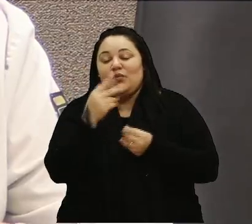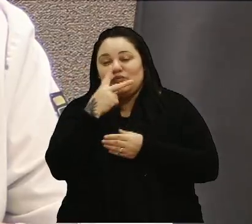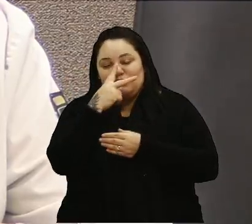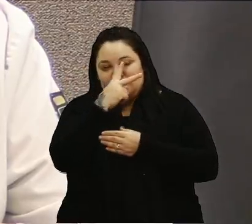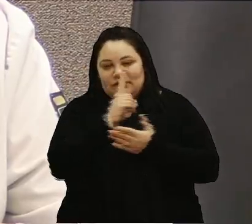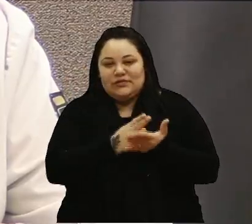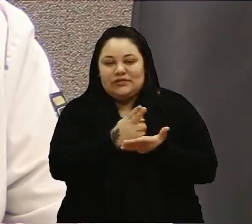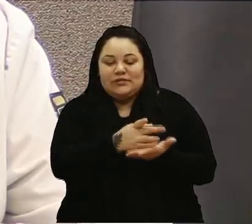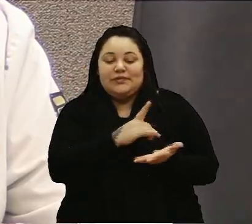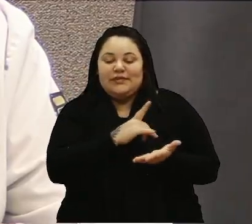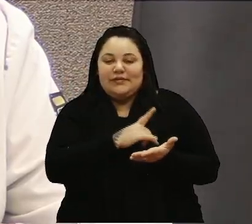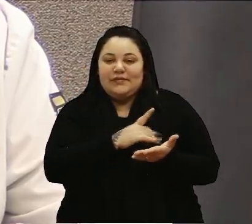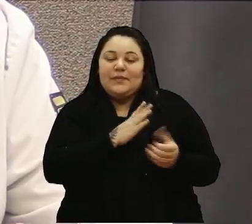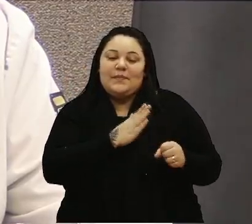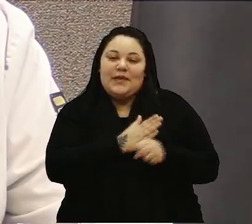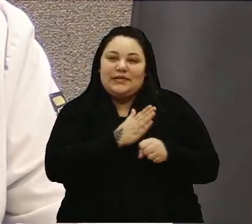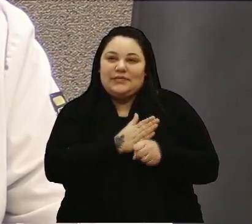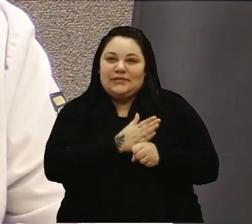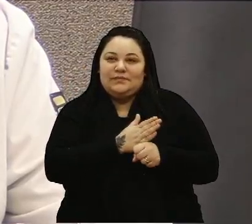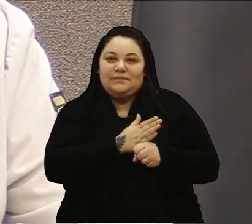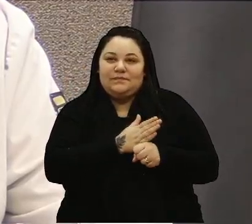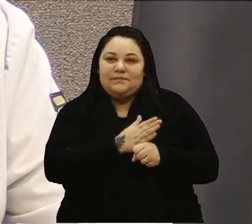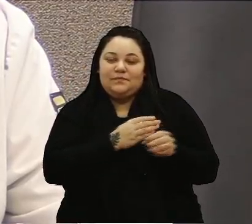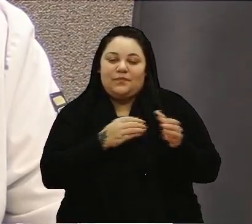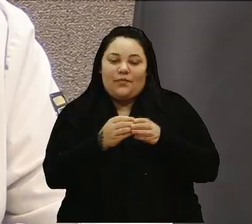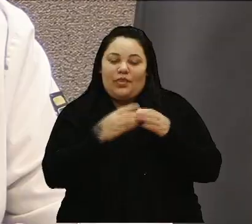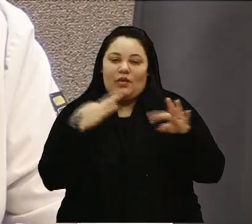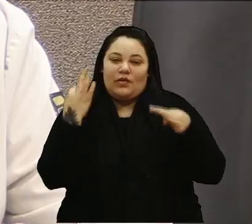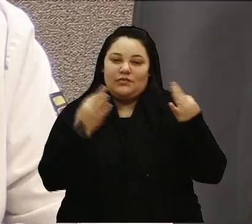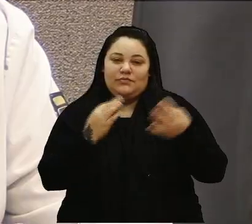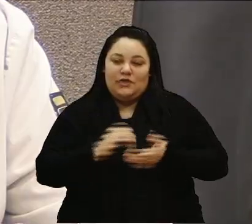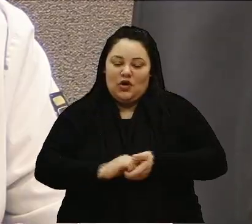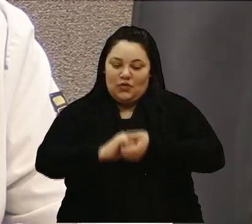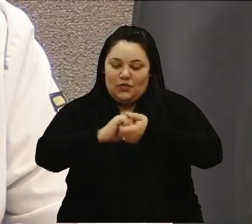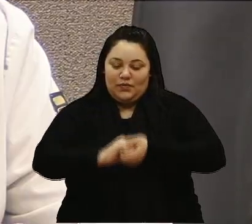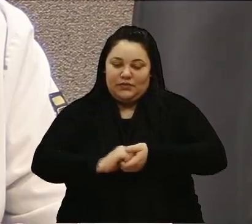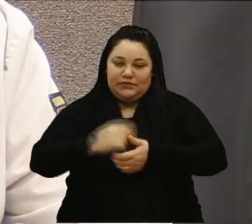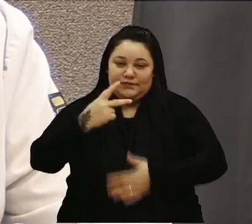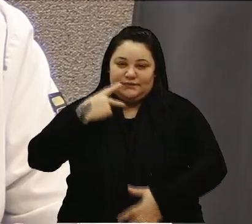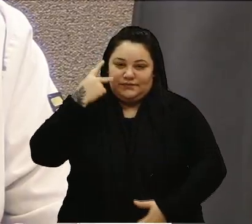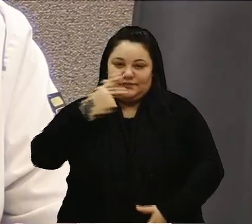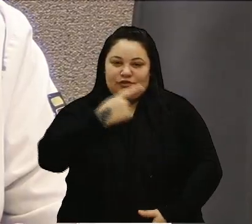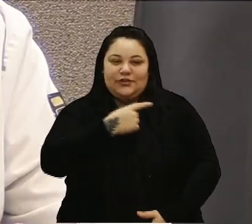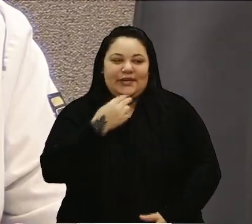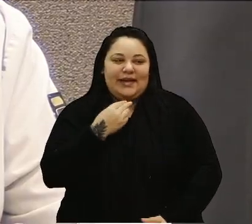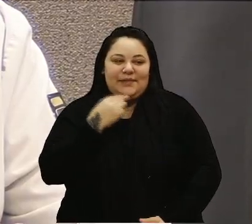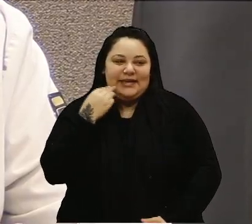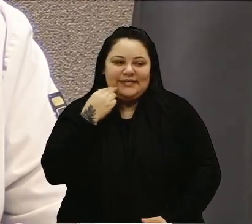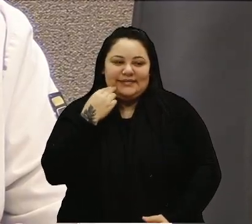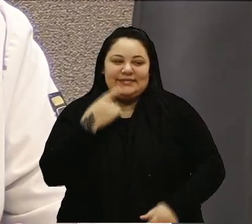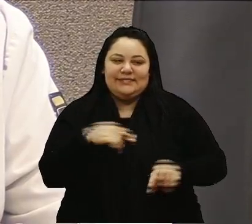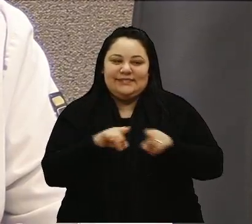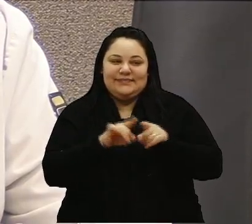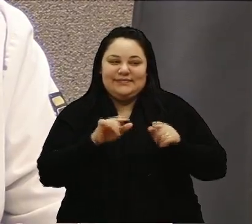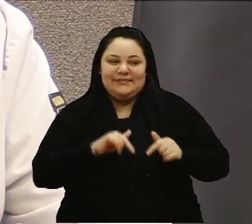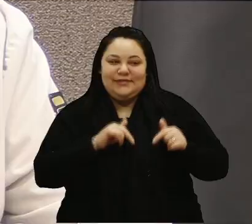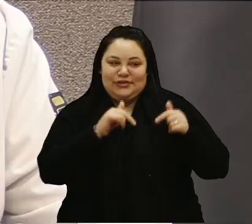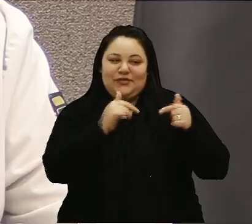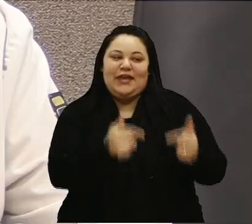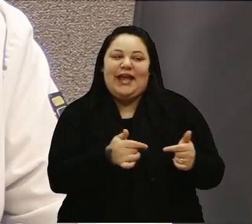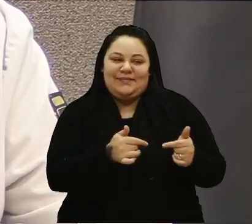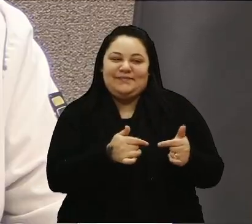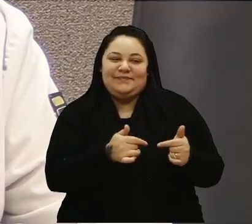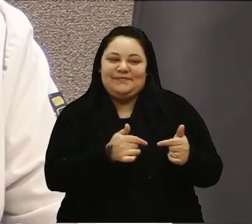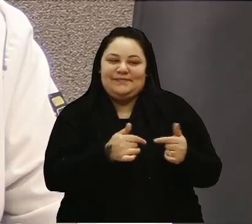no Conselho Municipal de Turismo. Então, meus cumprimentos, vereadora Marisol, pela iniciativa oportuna,